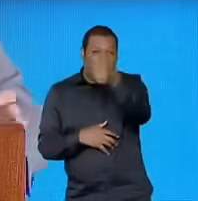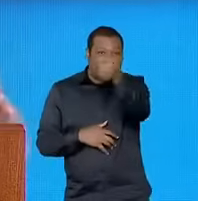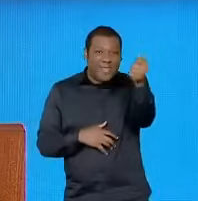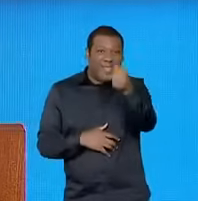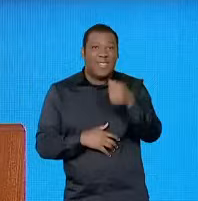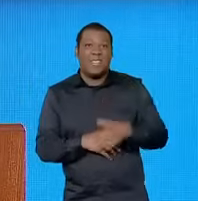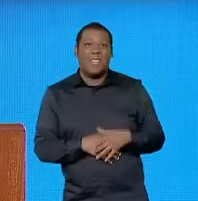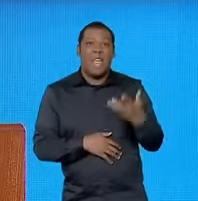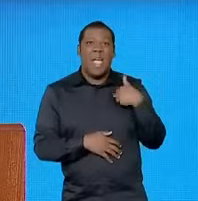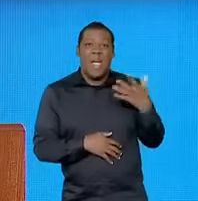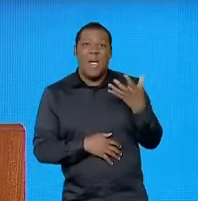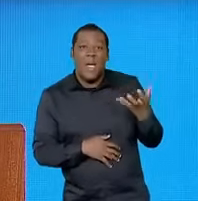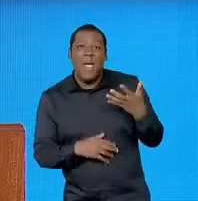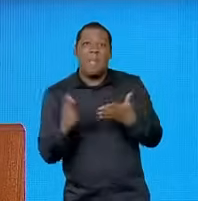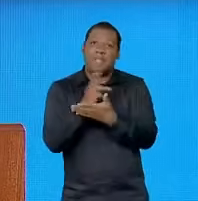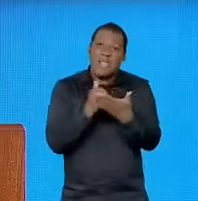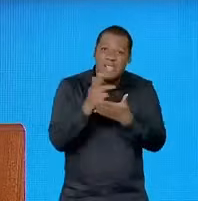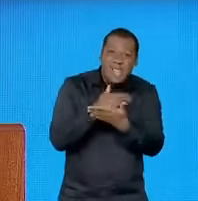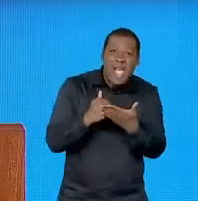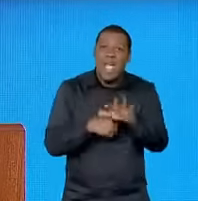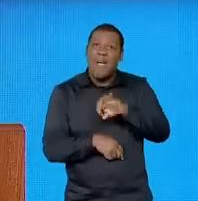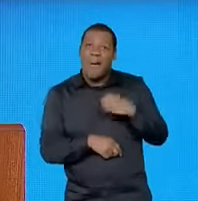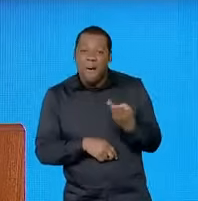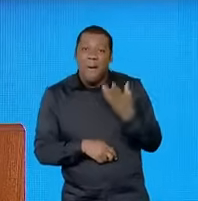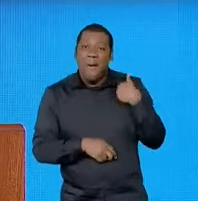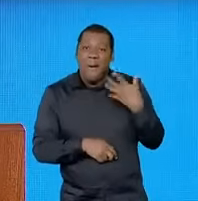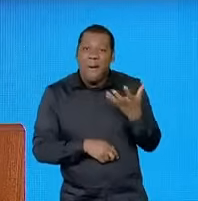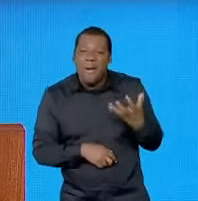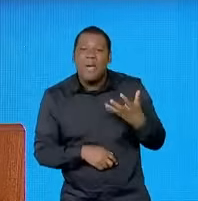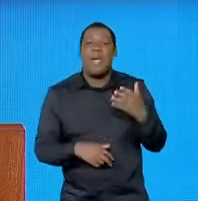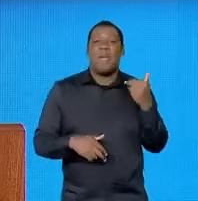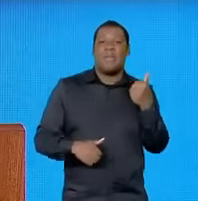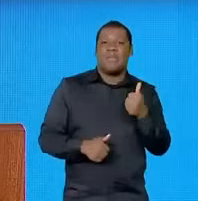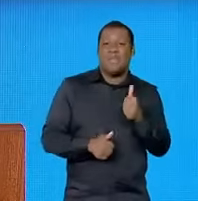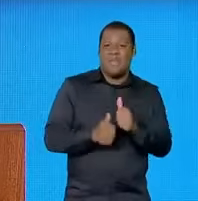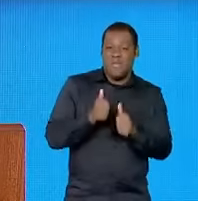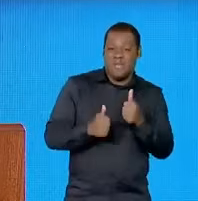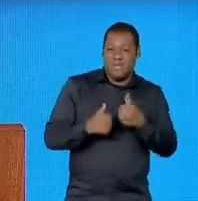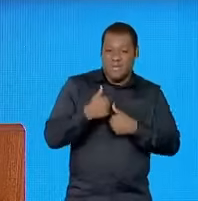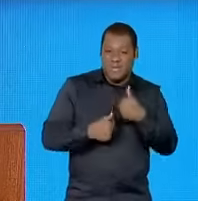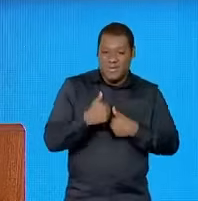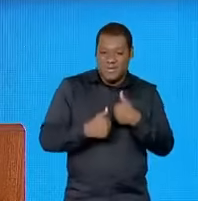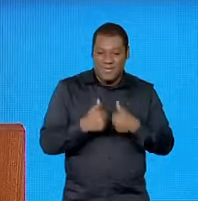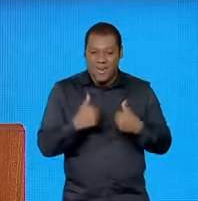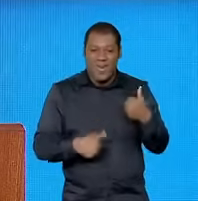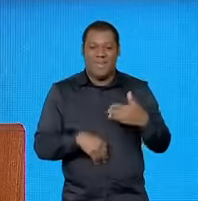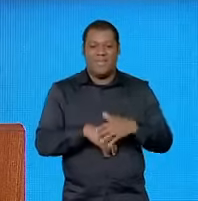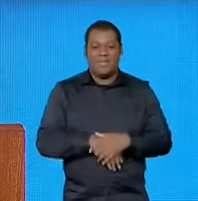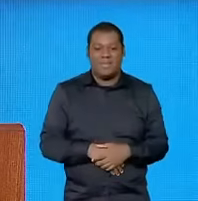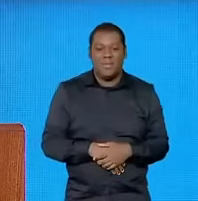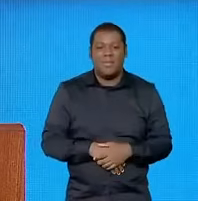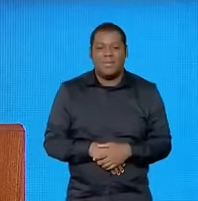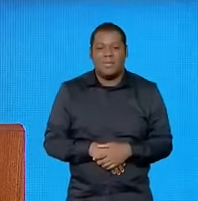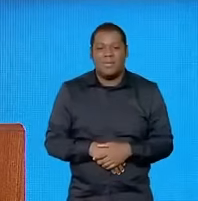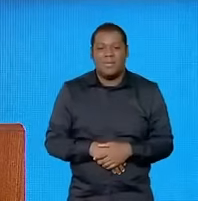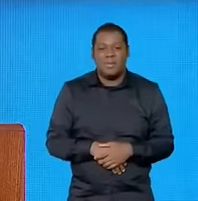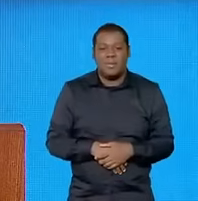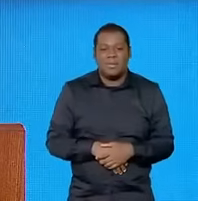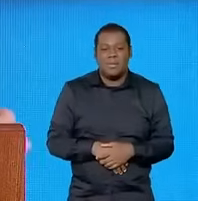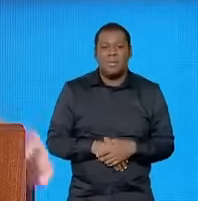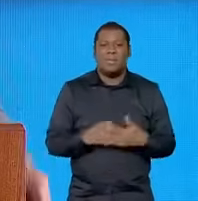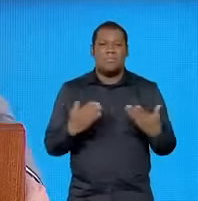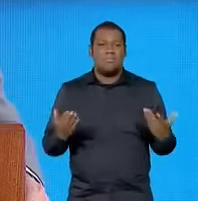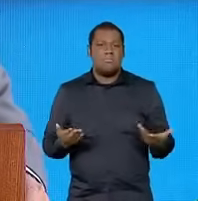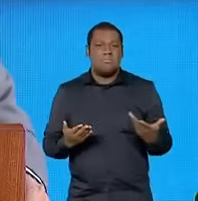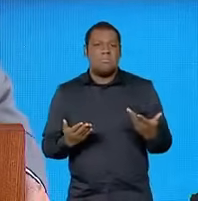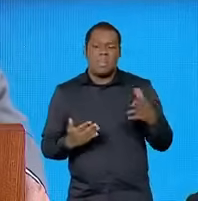do filme e do futebol. Então, eu estava perguntando para o Jade, por que demorou para a gente fazer esse ato? Por que